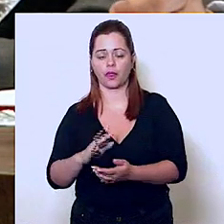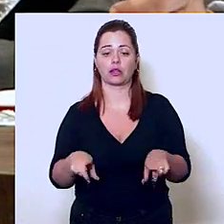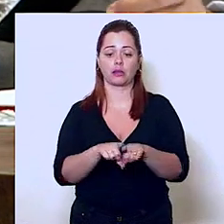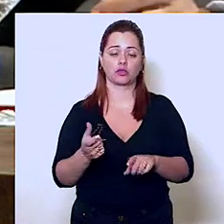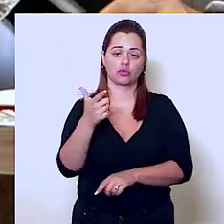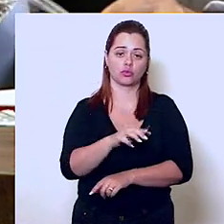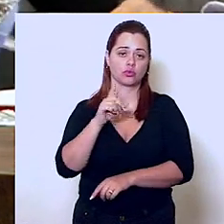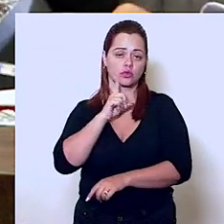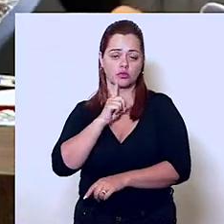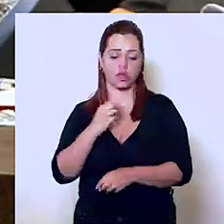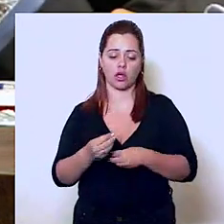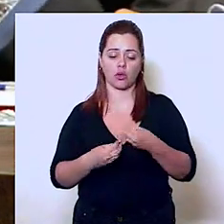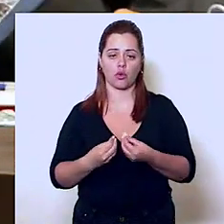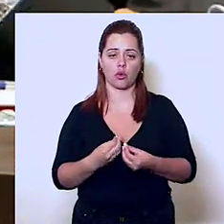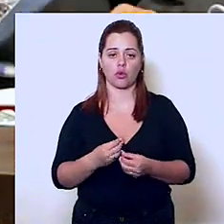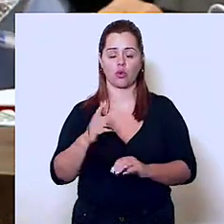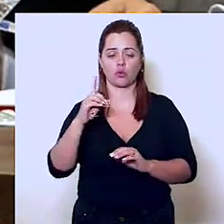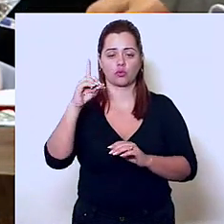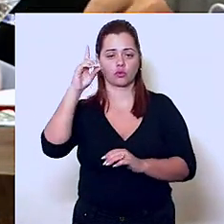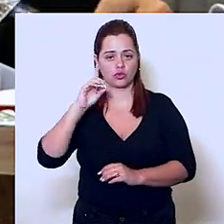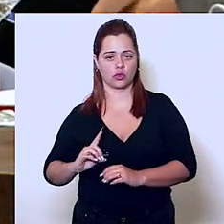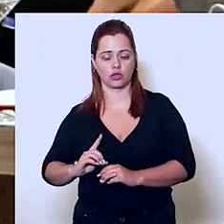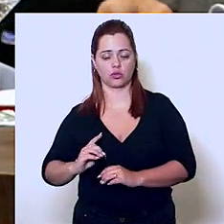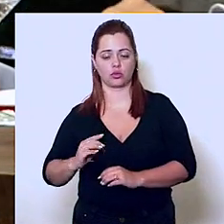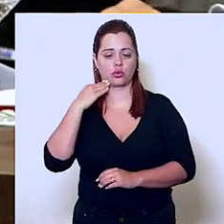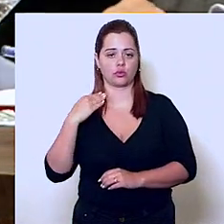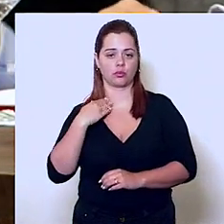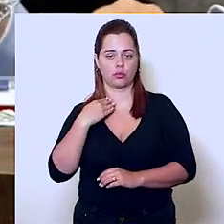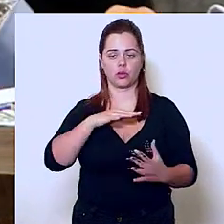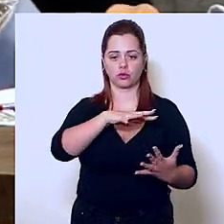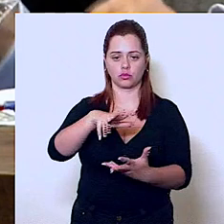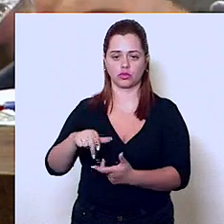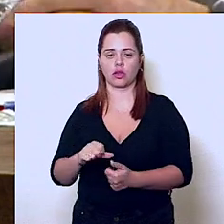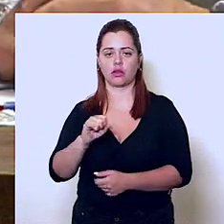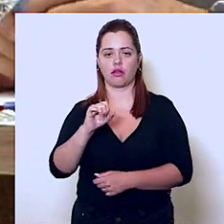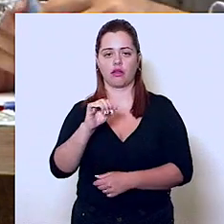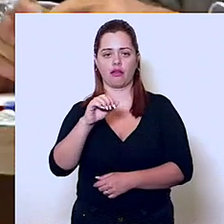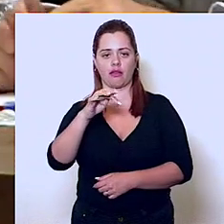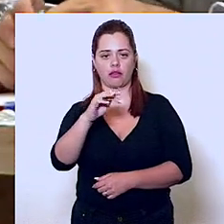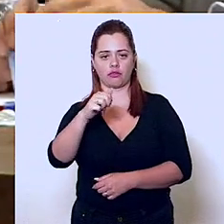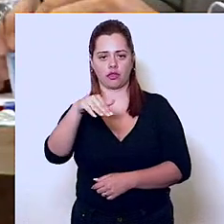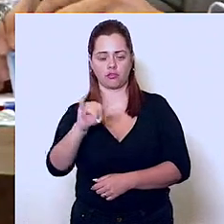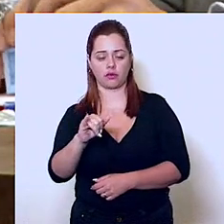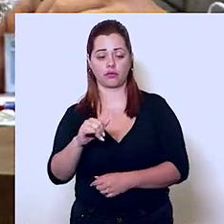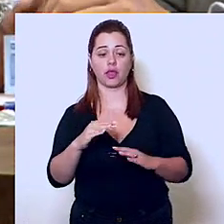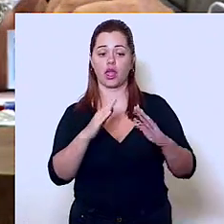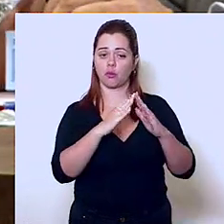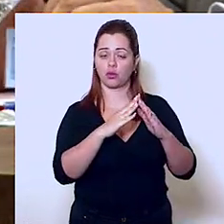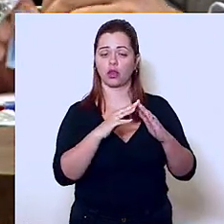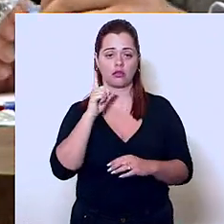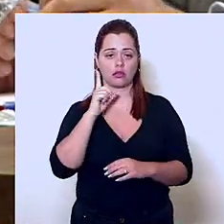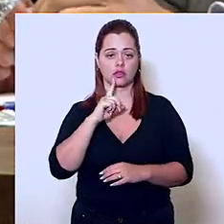como diretor executivo do Banco Mundial e depois do FMI, eu morei em Washington e tive novamente a oportunidade de